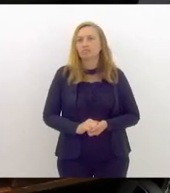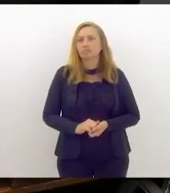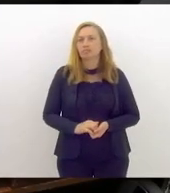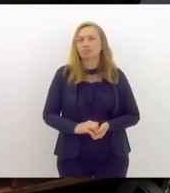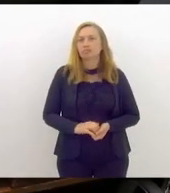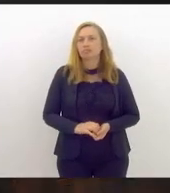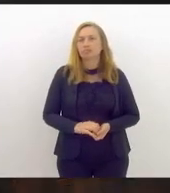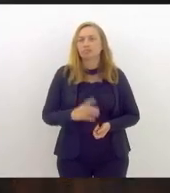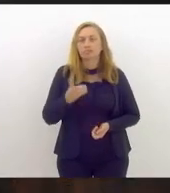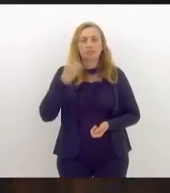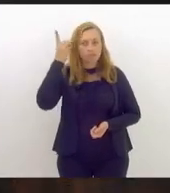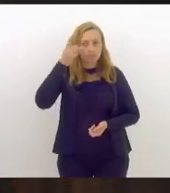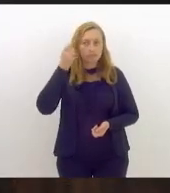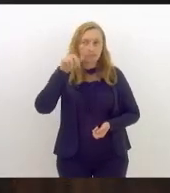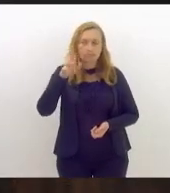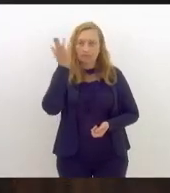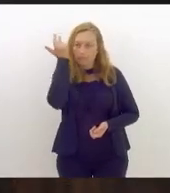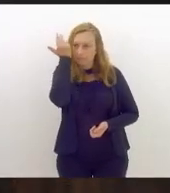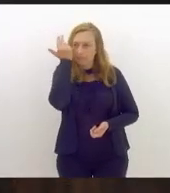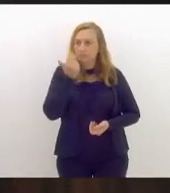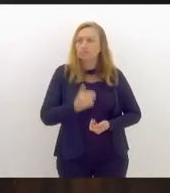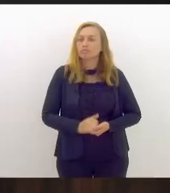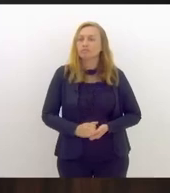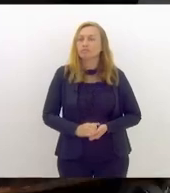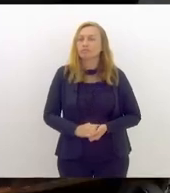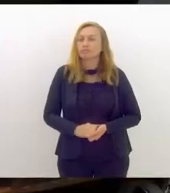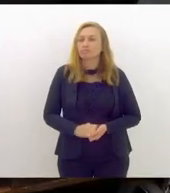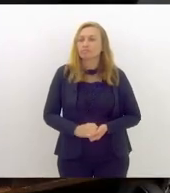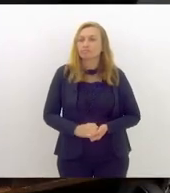Deputado Eliomar Coelho.